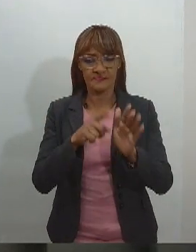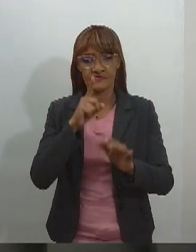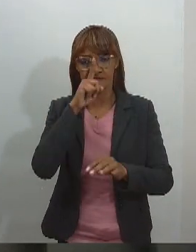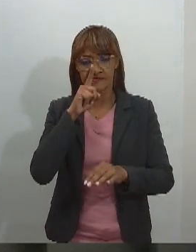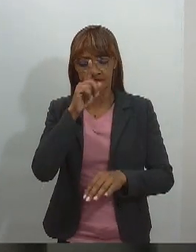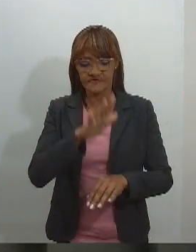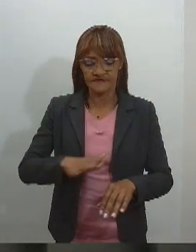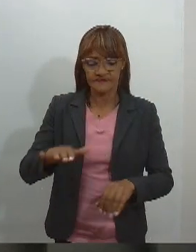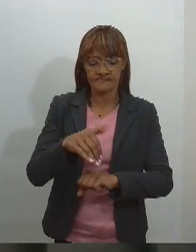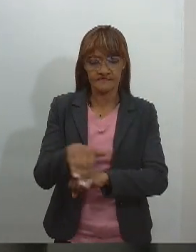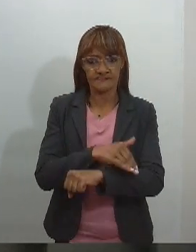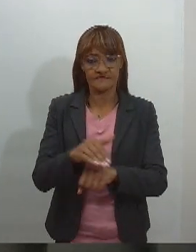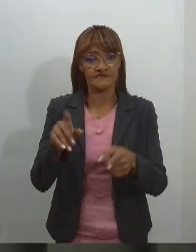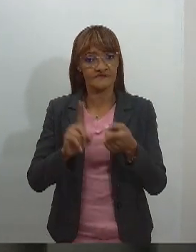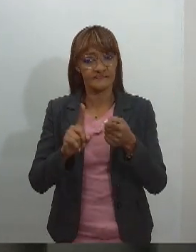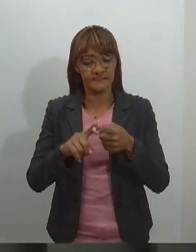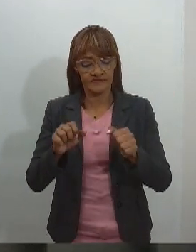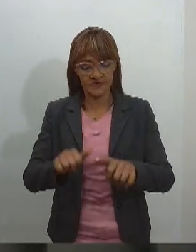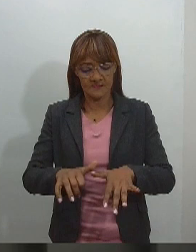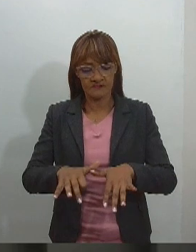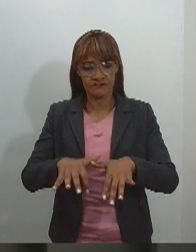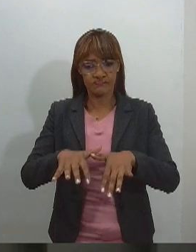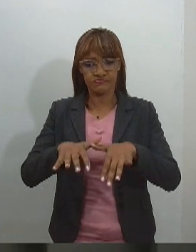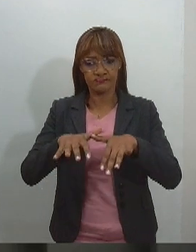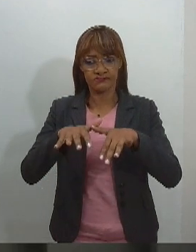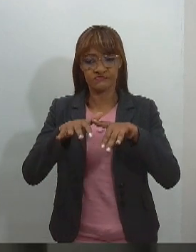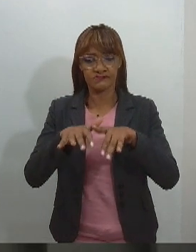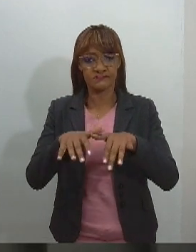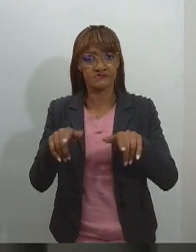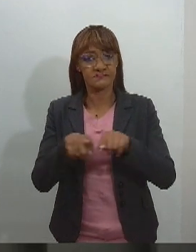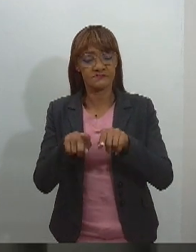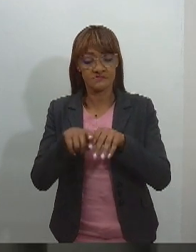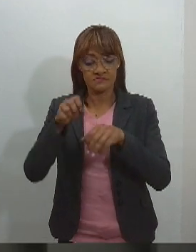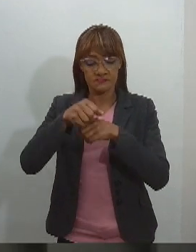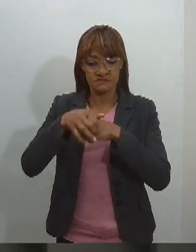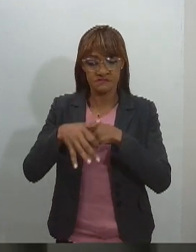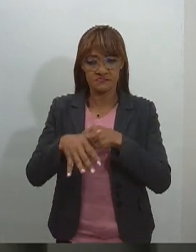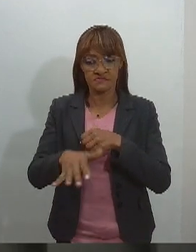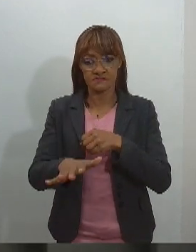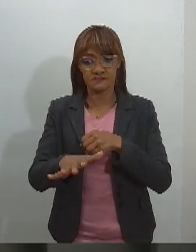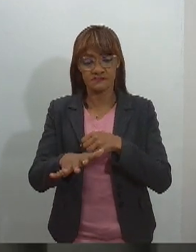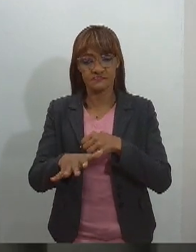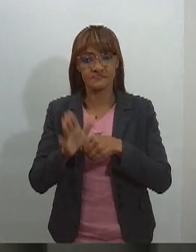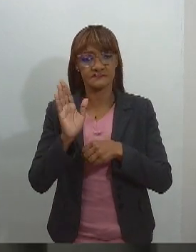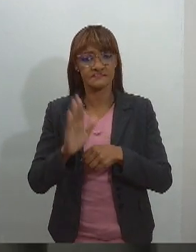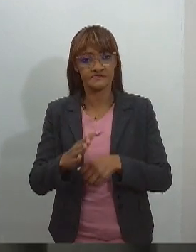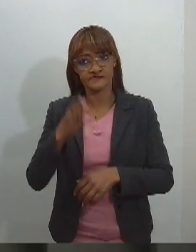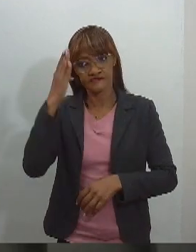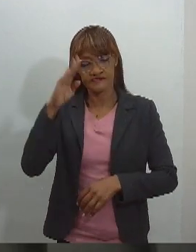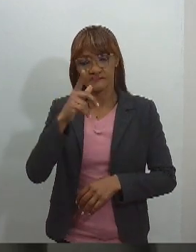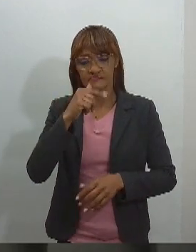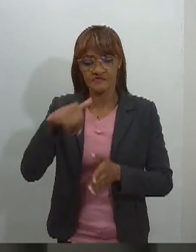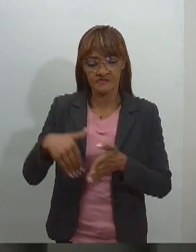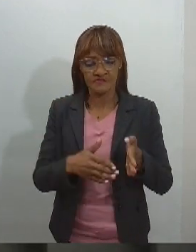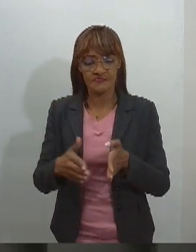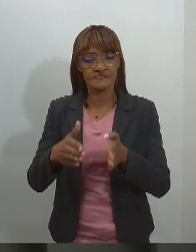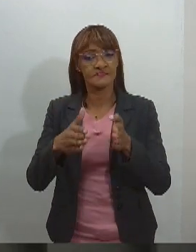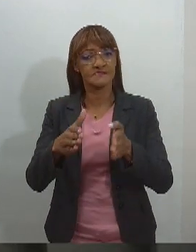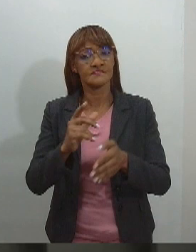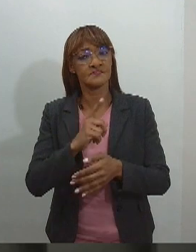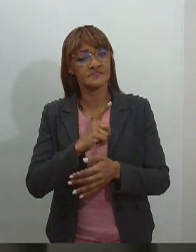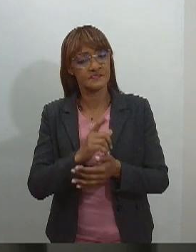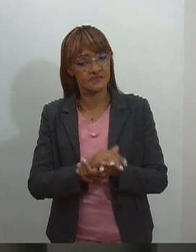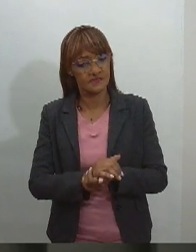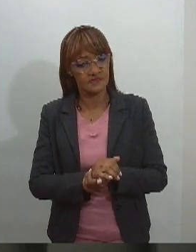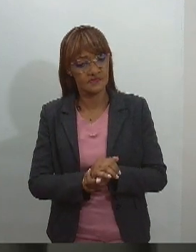alagamentos, transbordamento de pequenos córregos e riachos e dos principais rios e lagos do estado. Importante ter